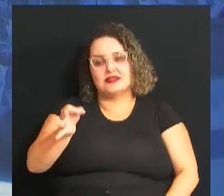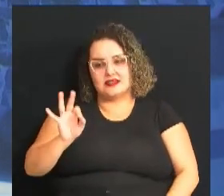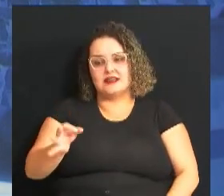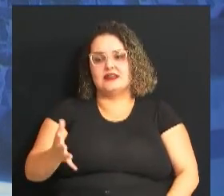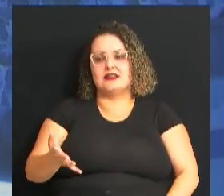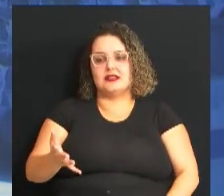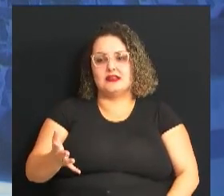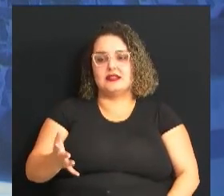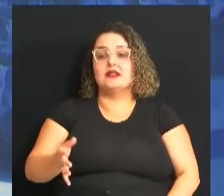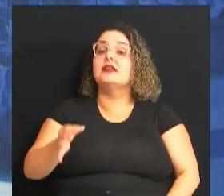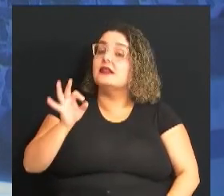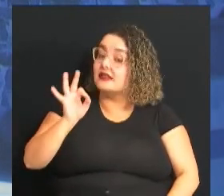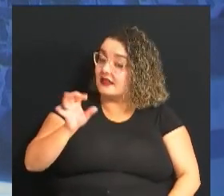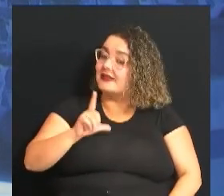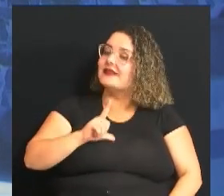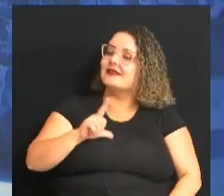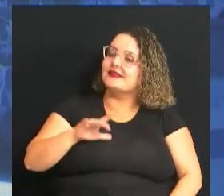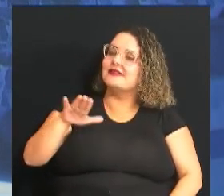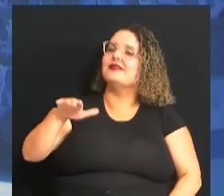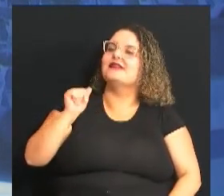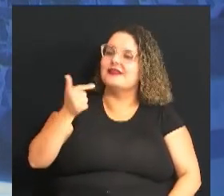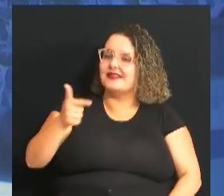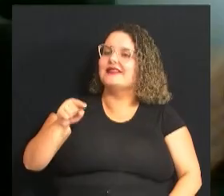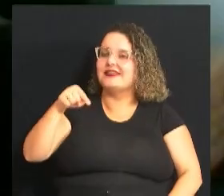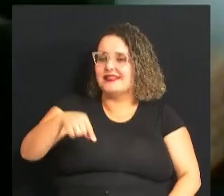tenha certeza que a gente vai te chamar mais uma vez aqui.